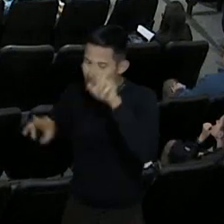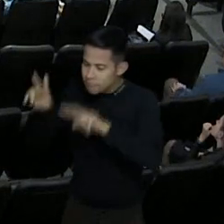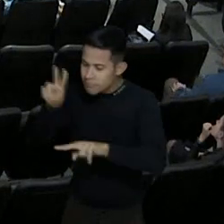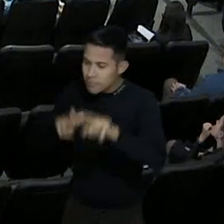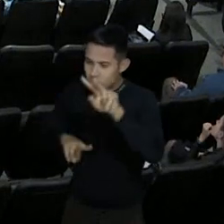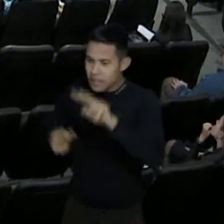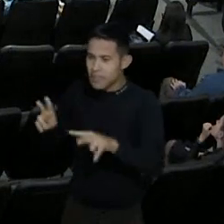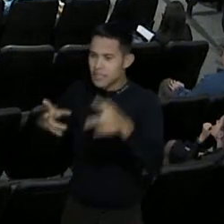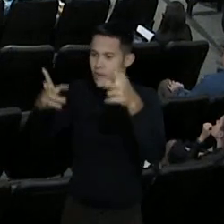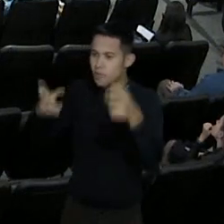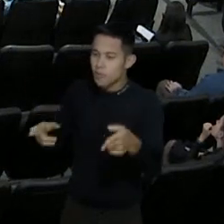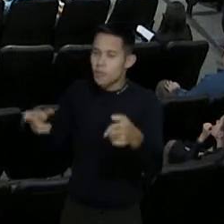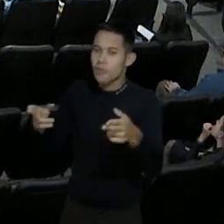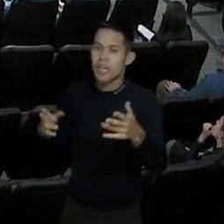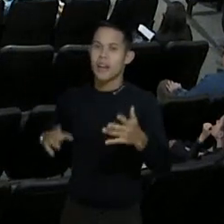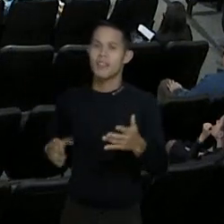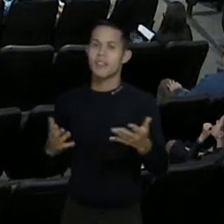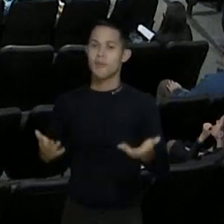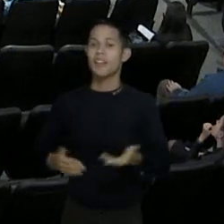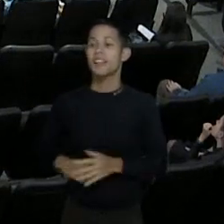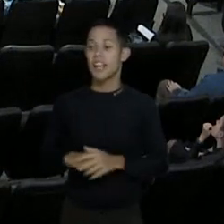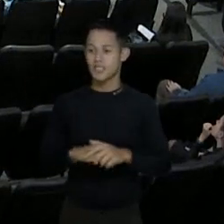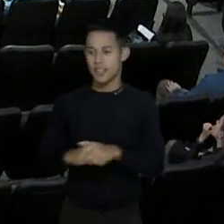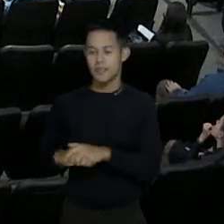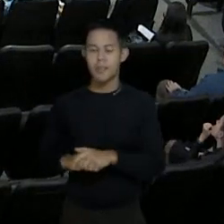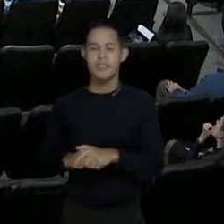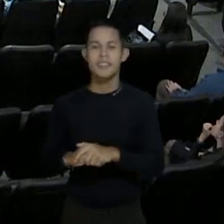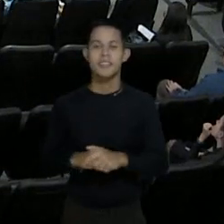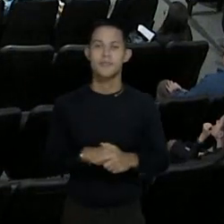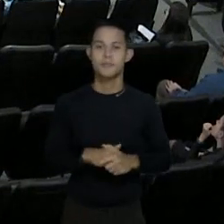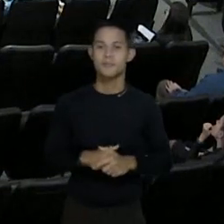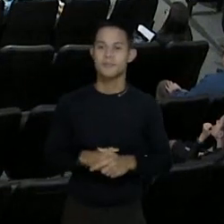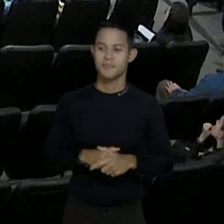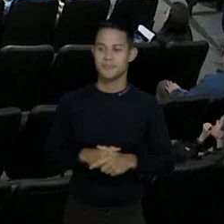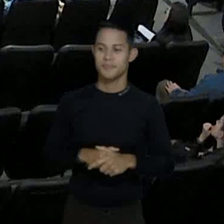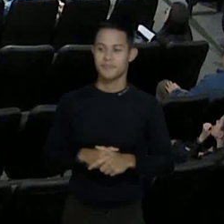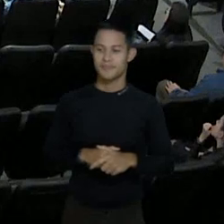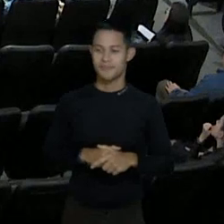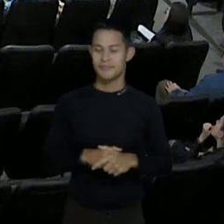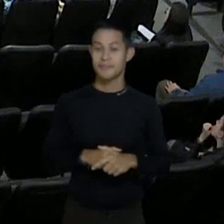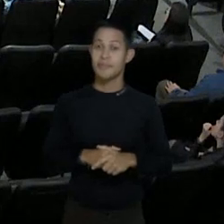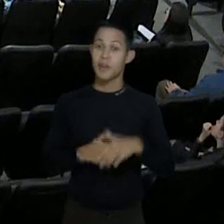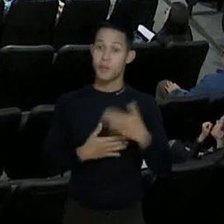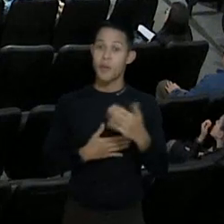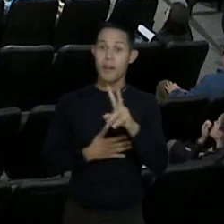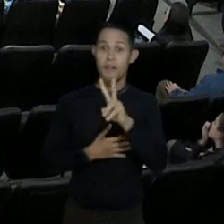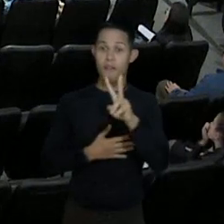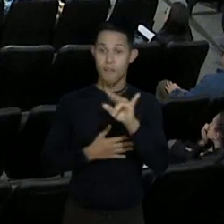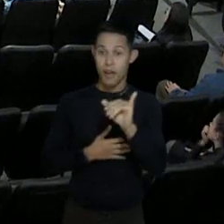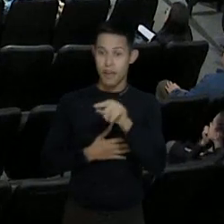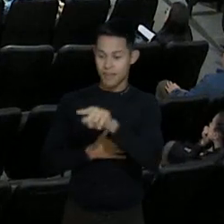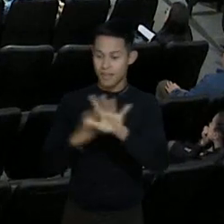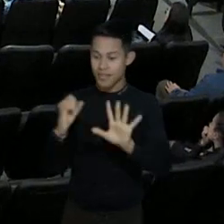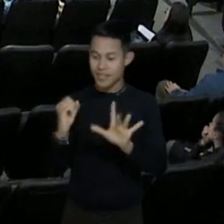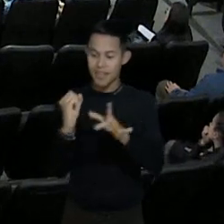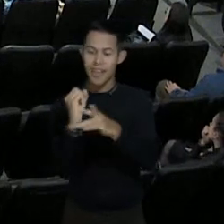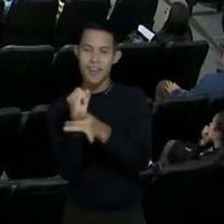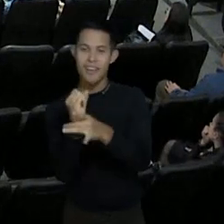vi então assim e isso faz com que ele tenha um espaço de segurança onde ele possa